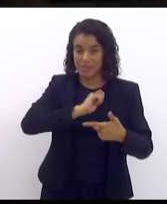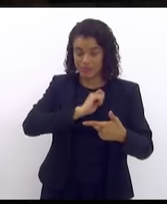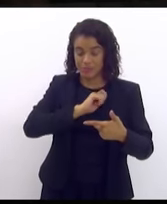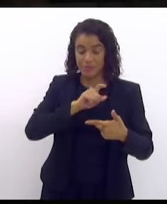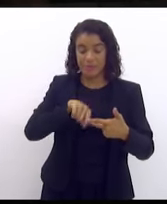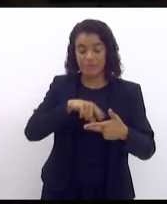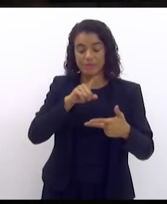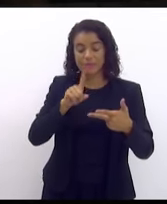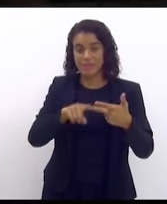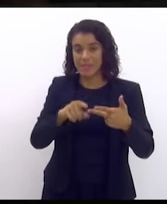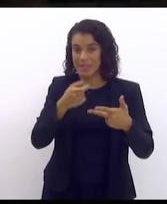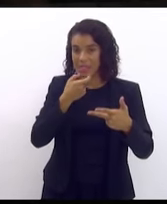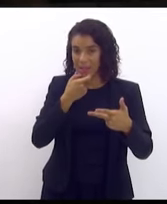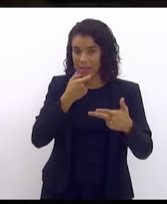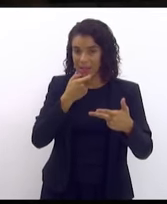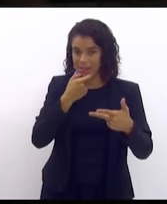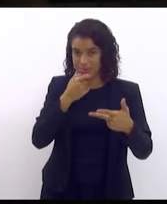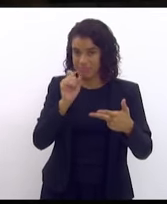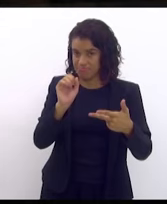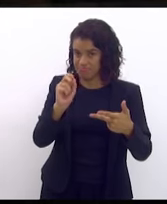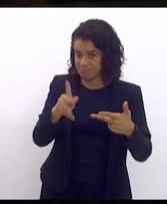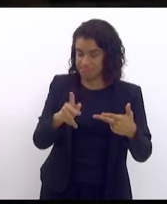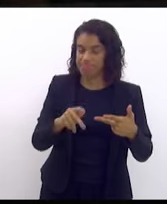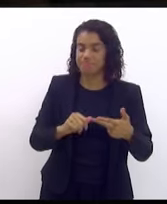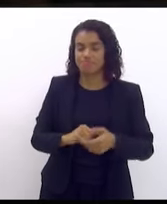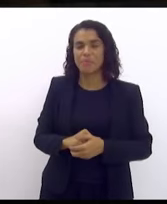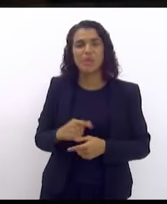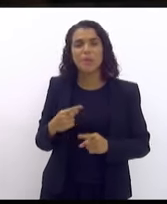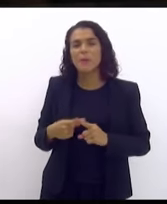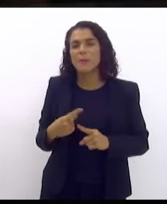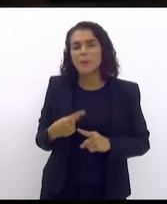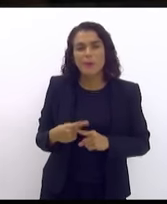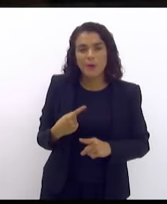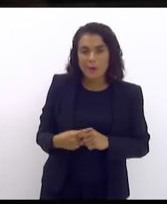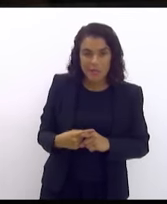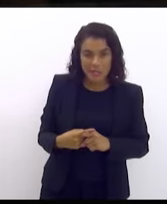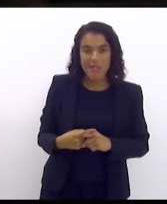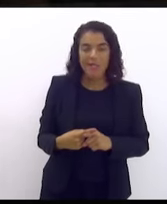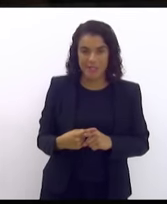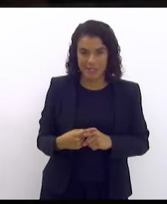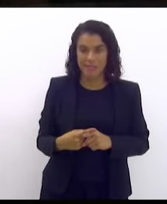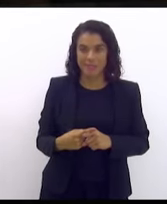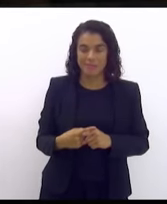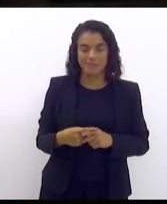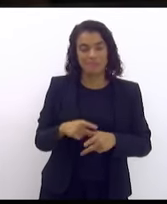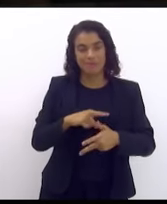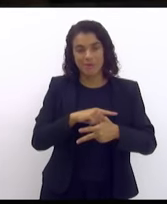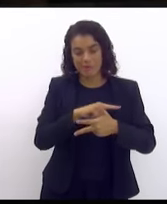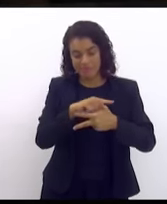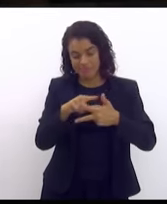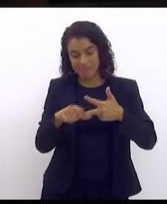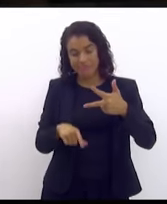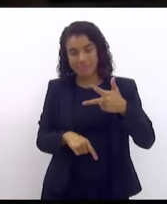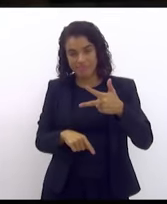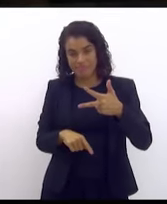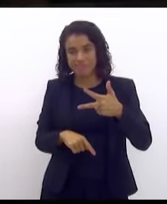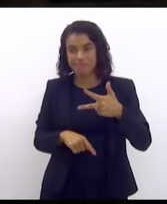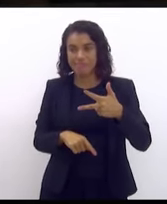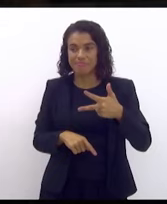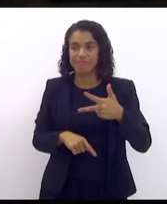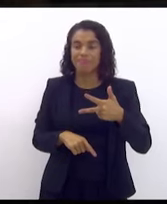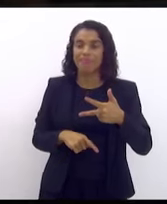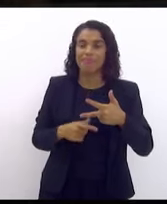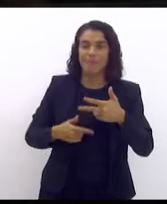e a inglesa E por que seu presidente porque ambas desde a